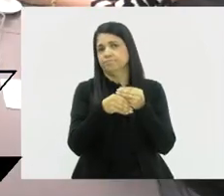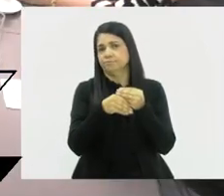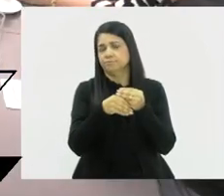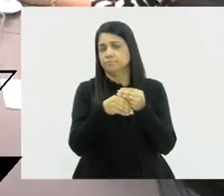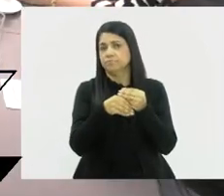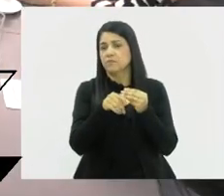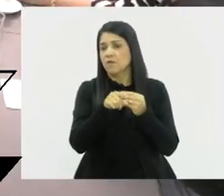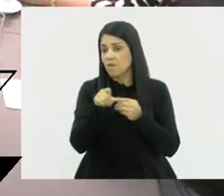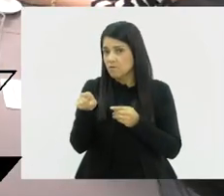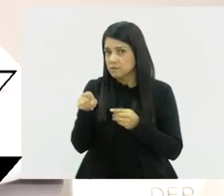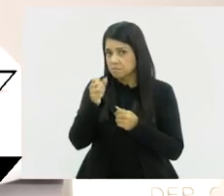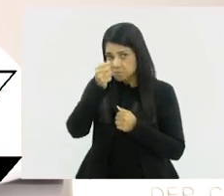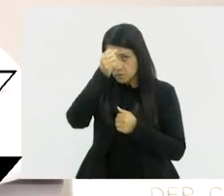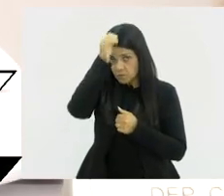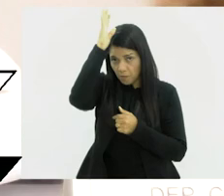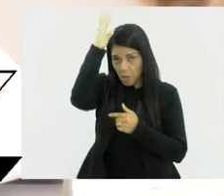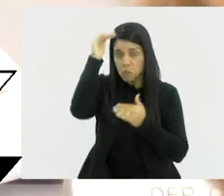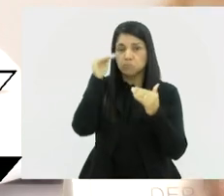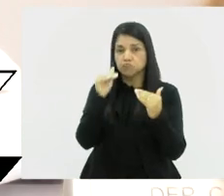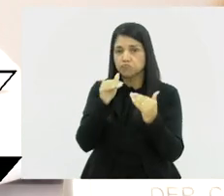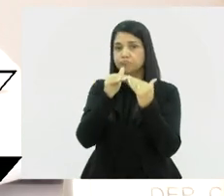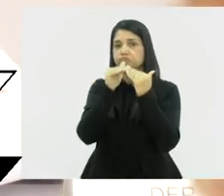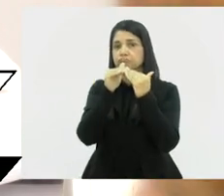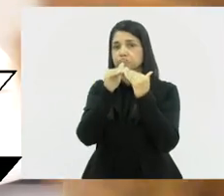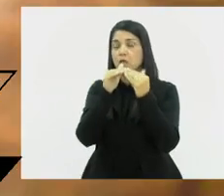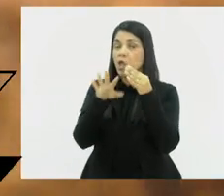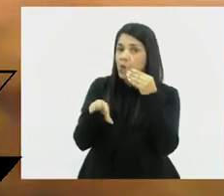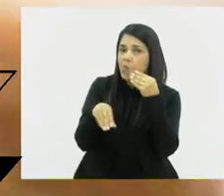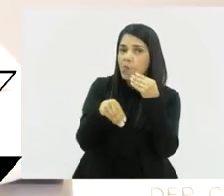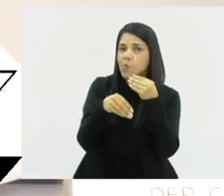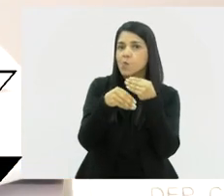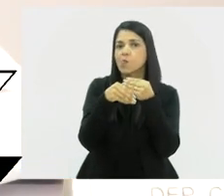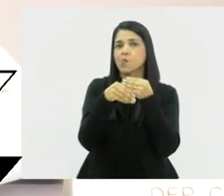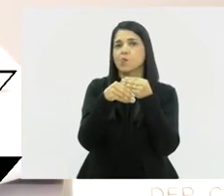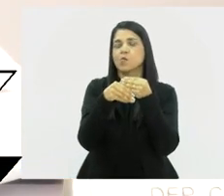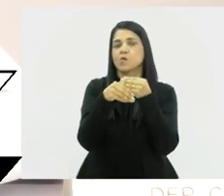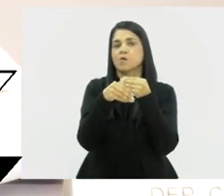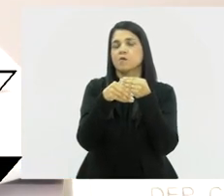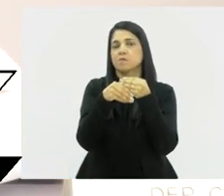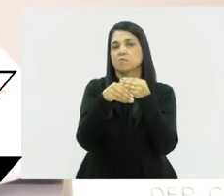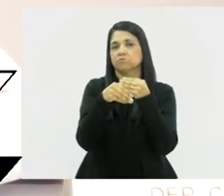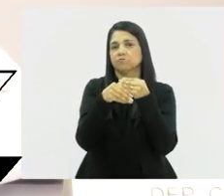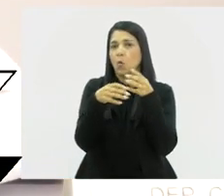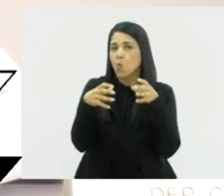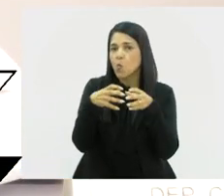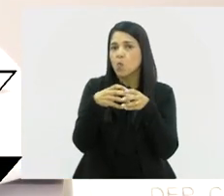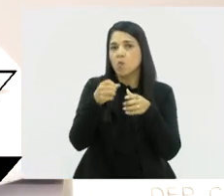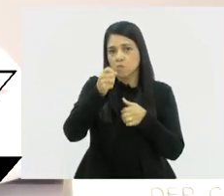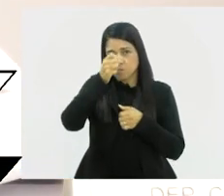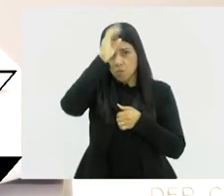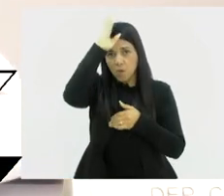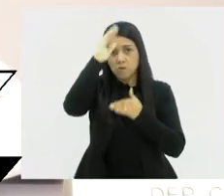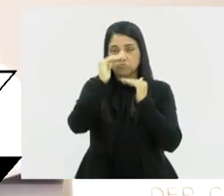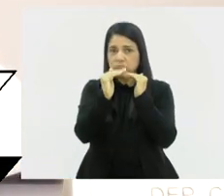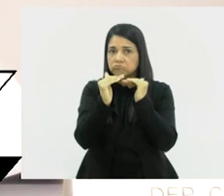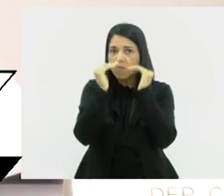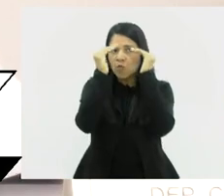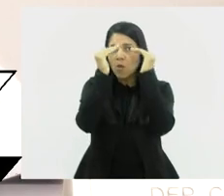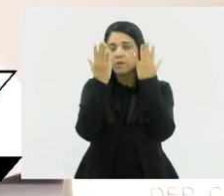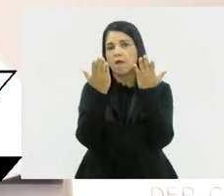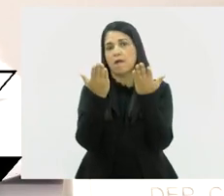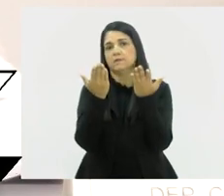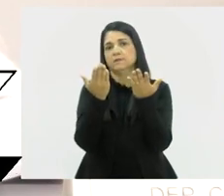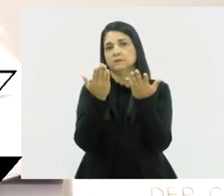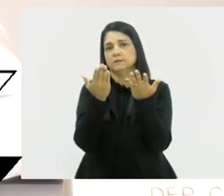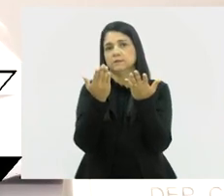se vocês estariam de acordo com incluir os bombeiros entre as autoridades que também, não vou